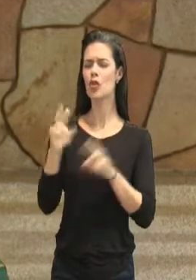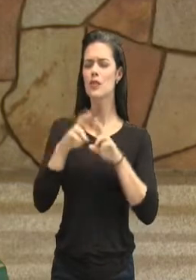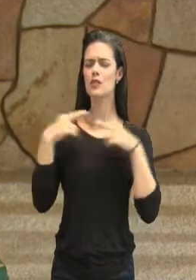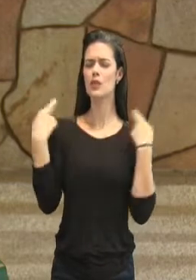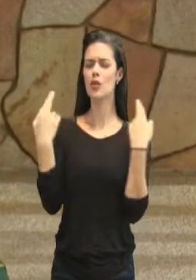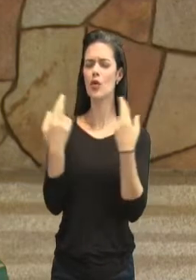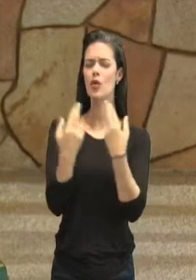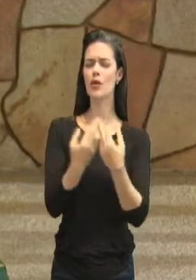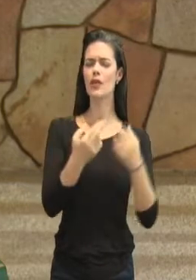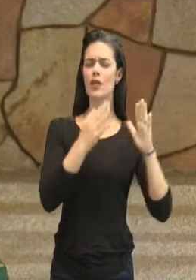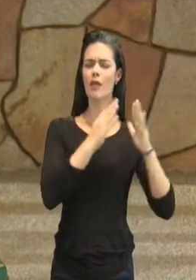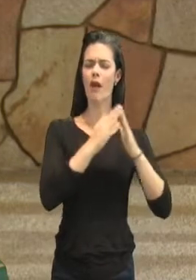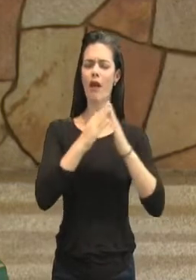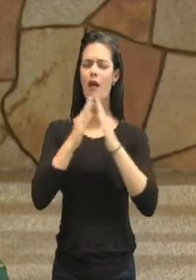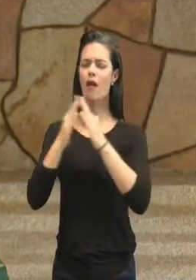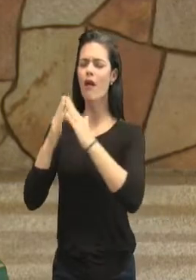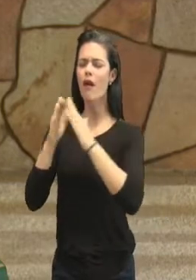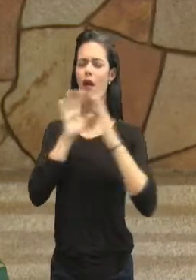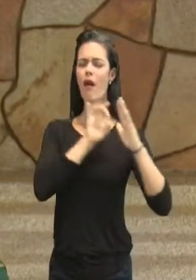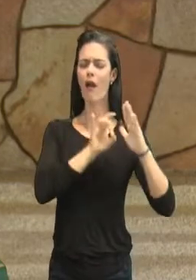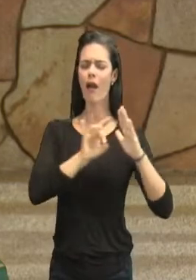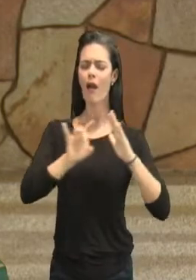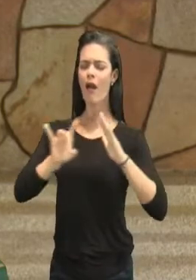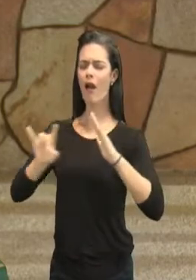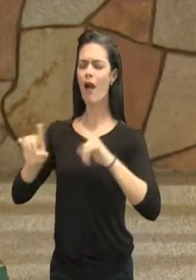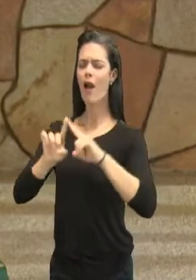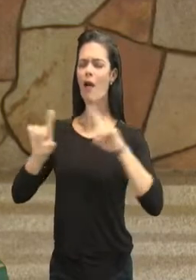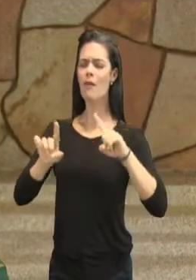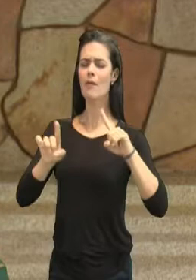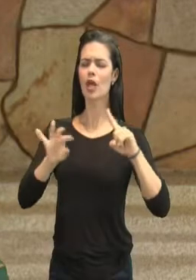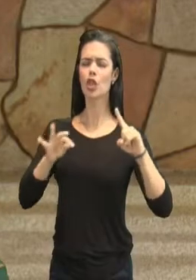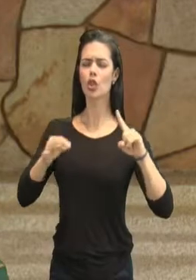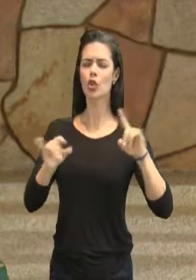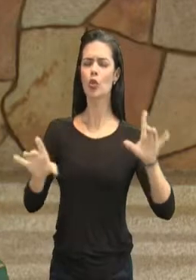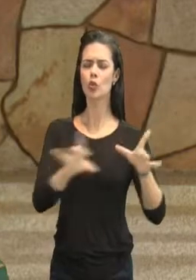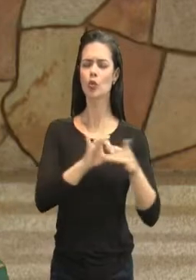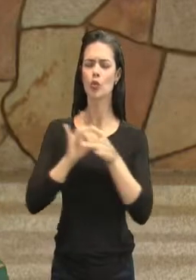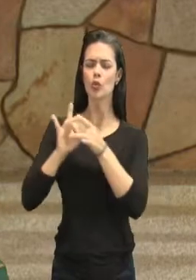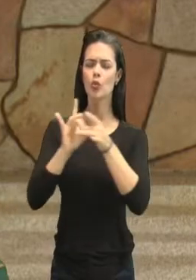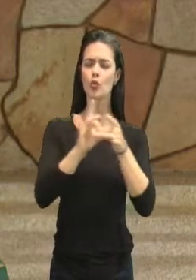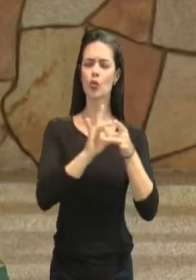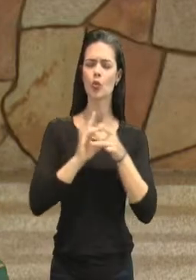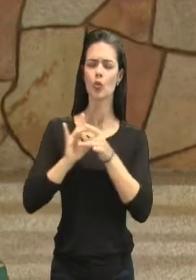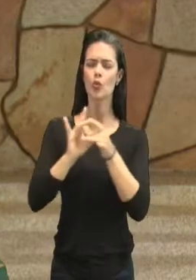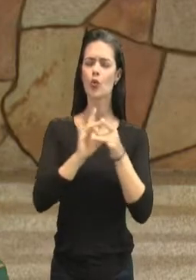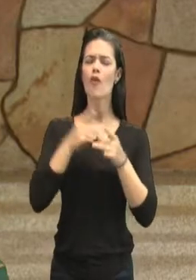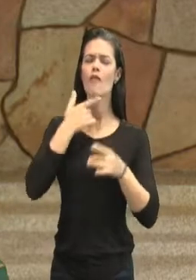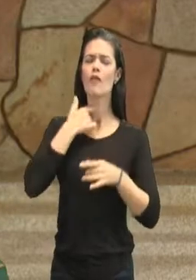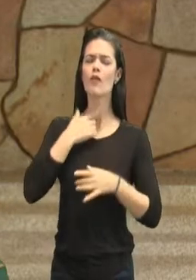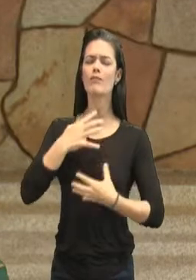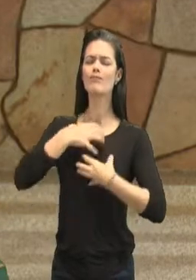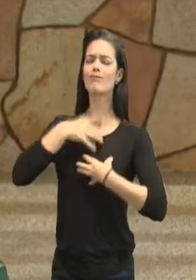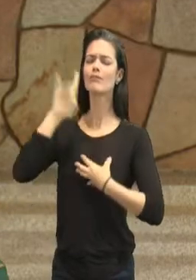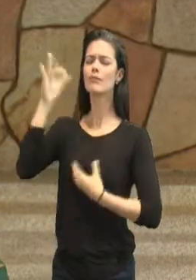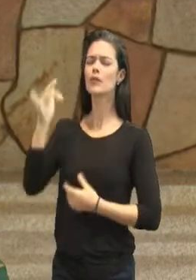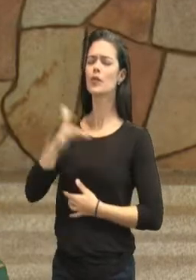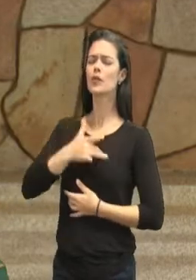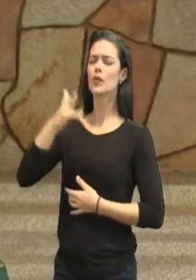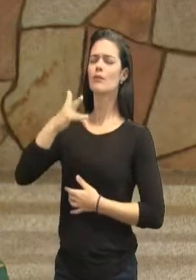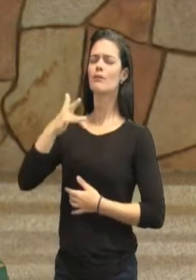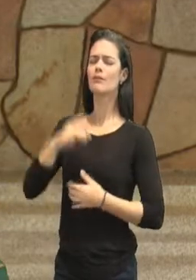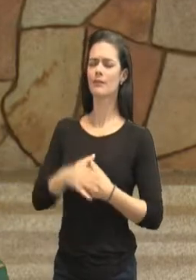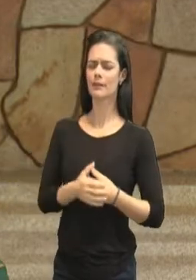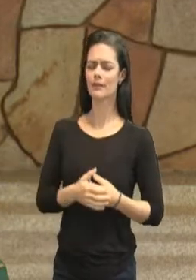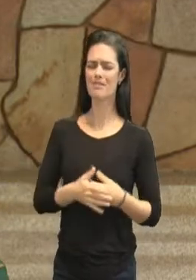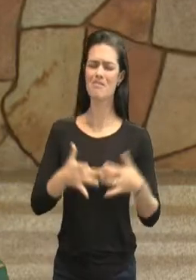um em sua casa, mas todos nós reunidos no propósito de ouvir a tua voz. Deus amado, tem